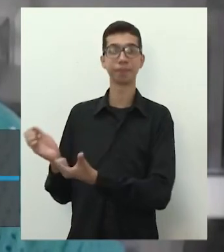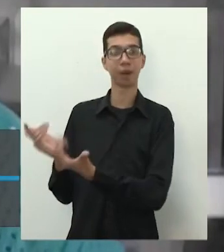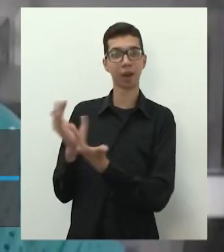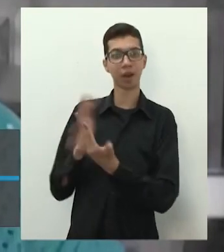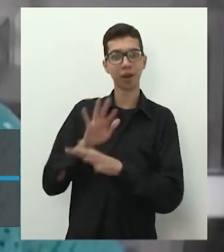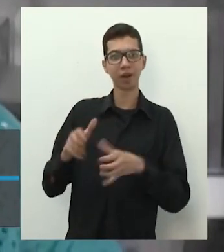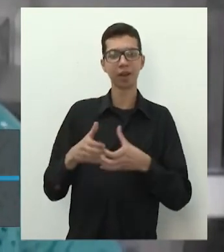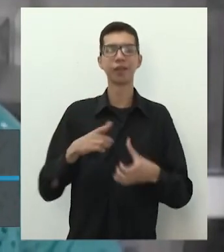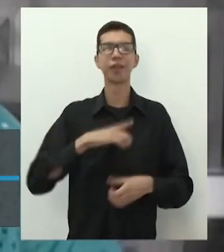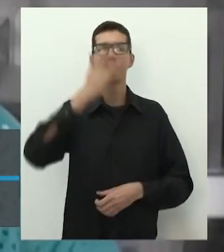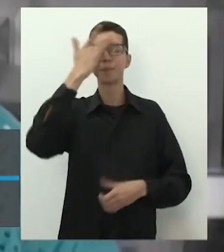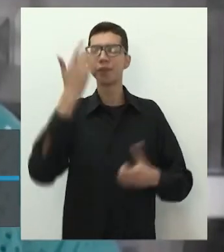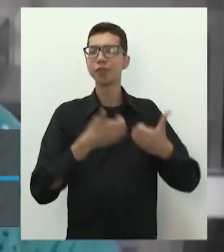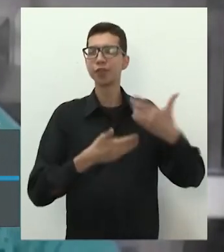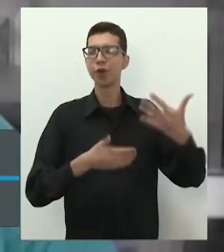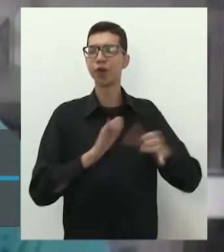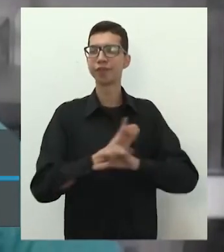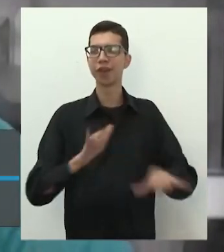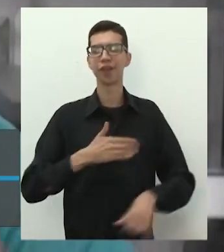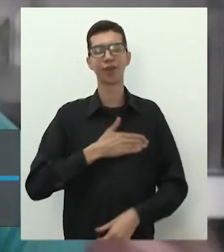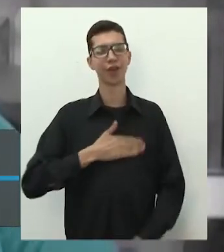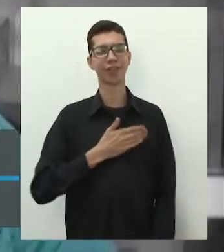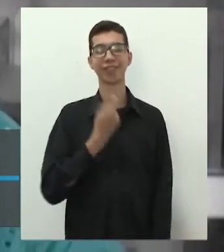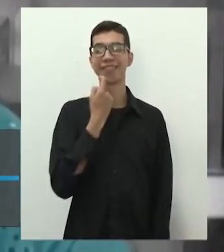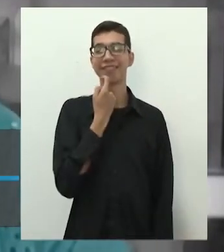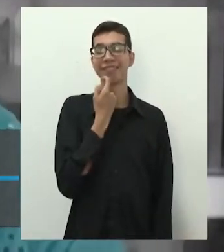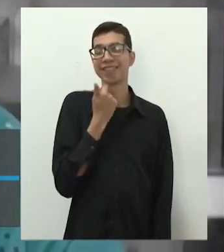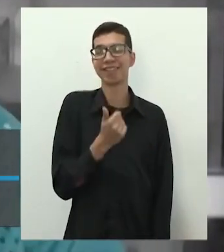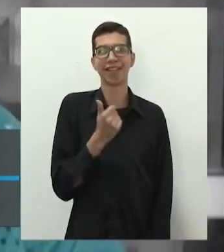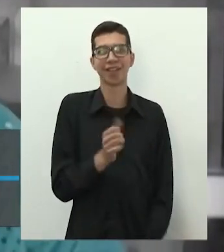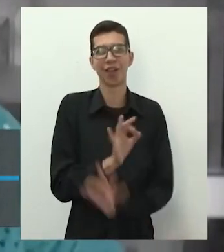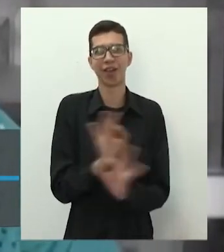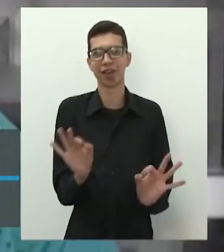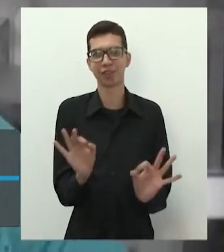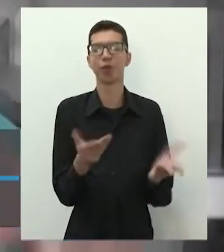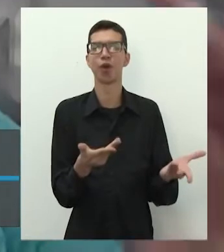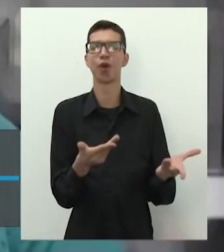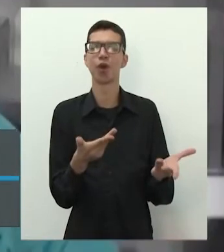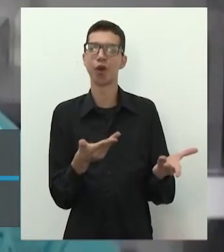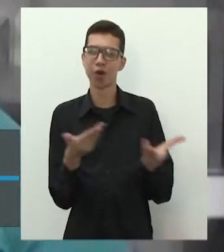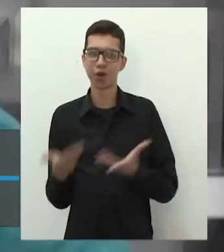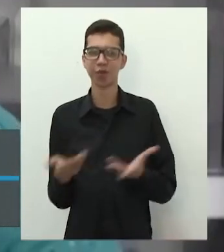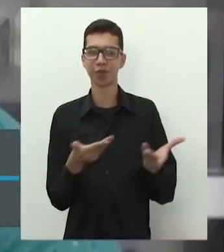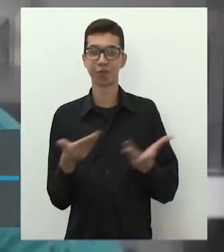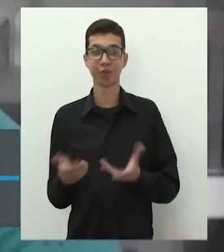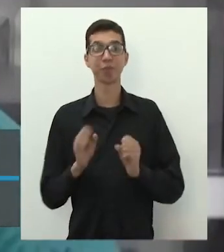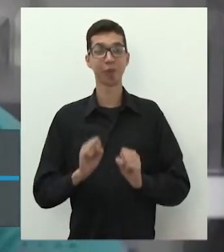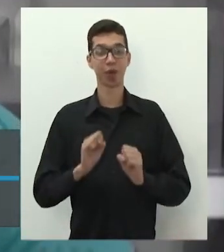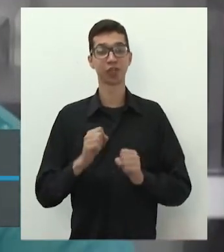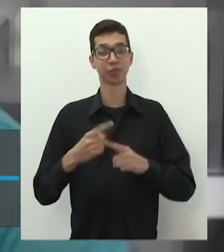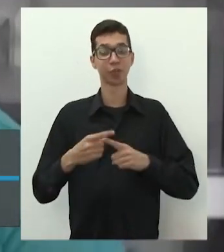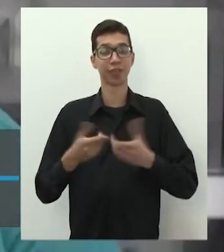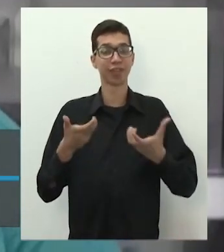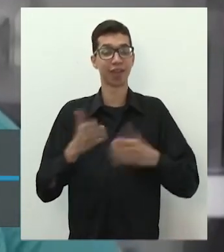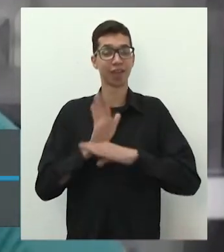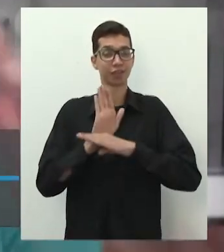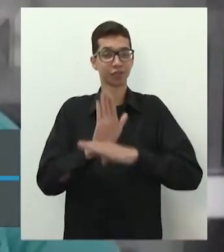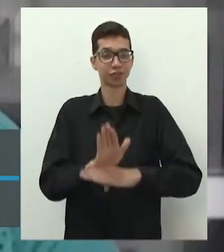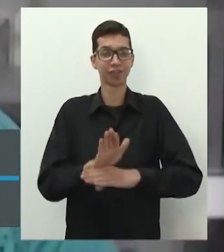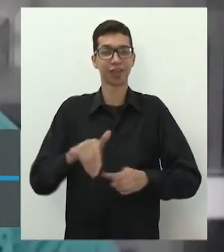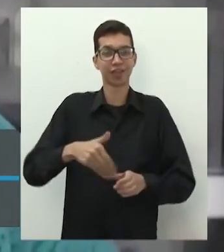juntar um pouquinho aqui. Sobre aquele slide falando sobre o fenômeno da interação, né? E